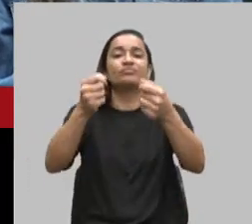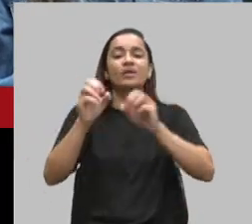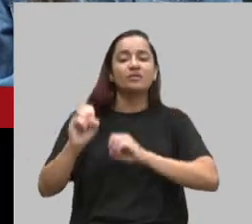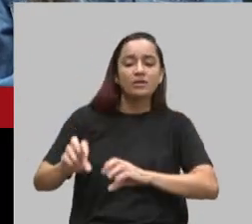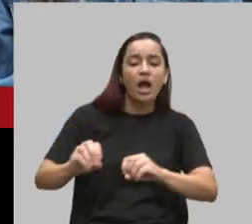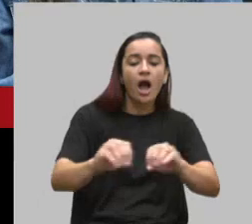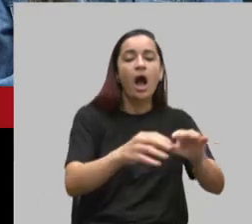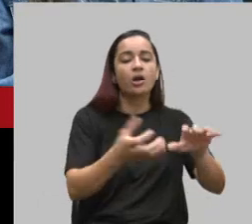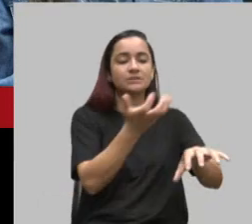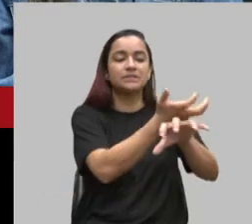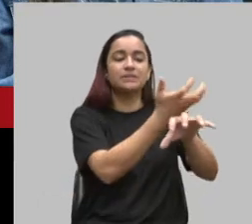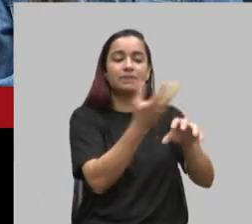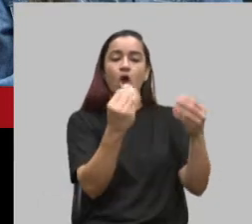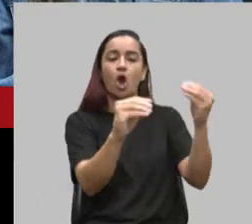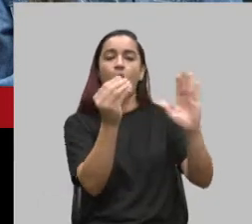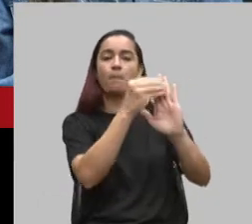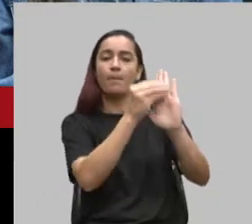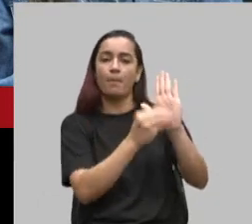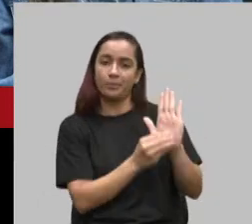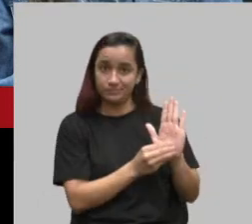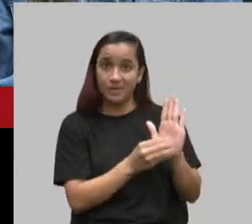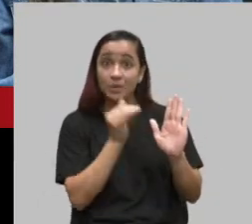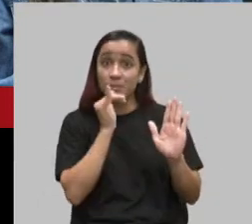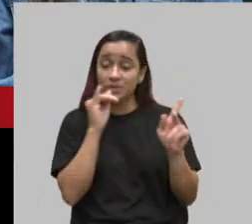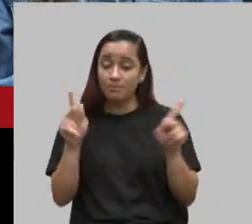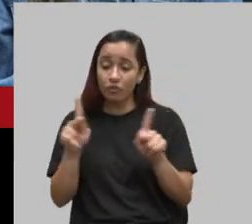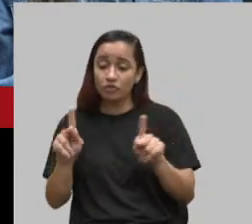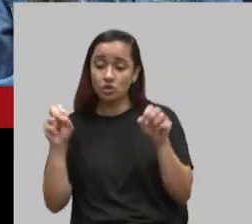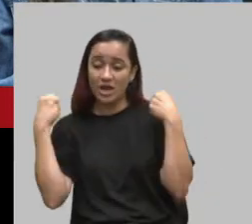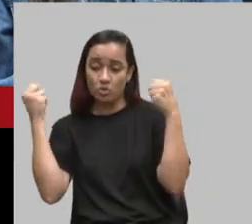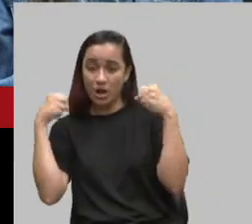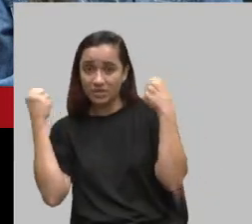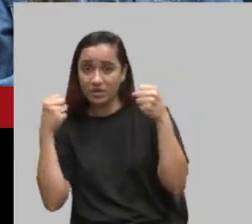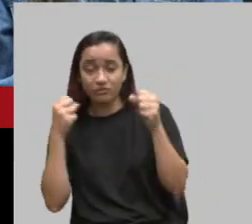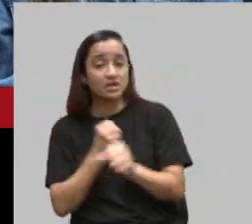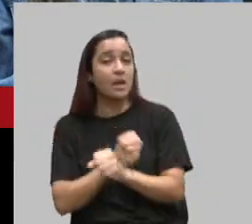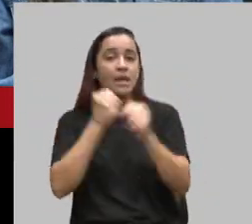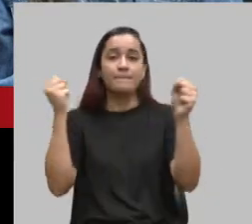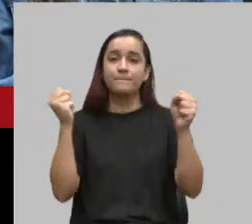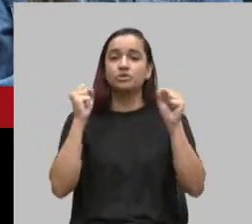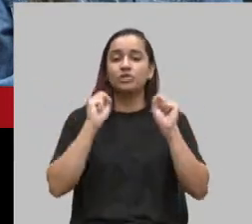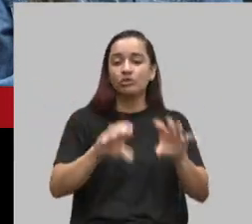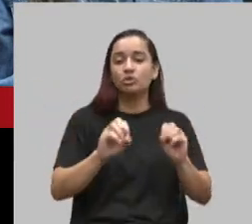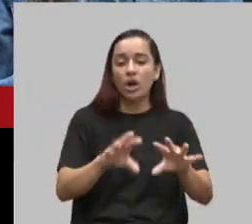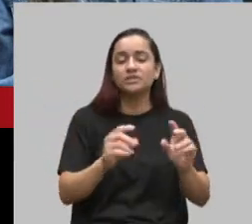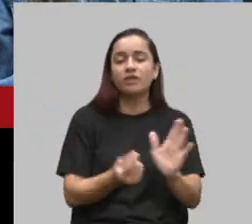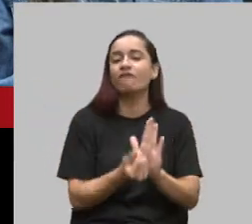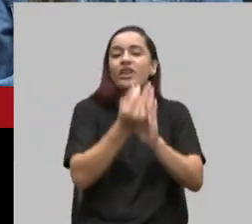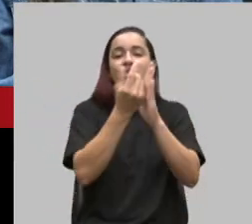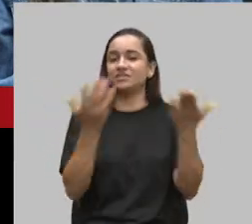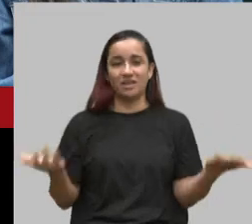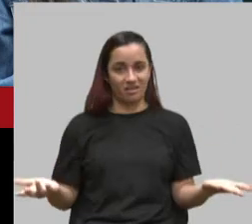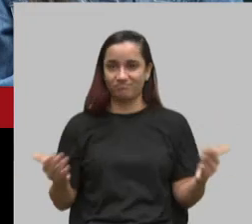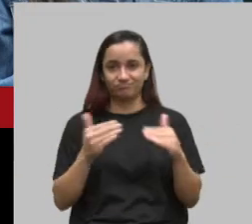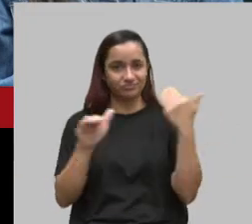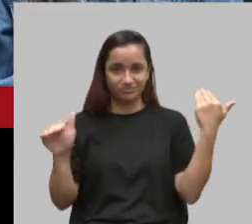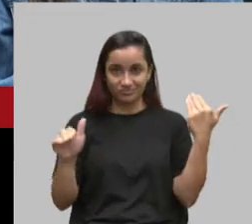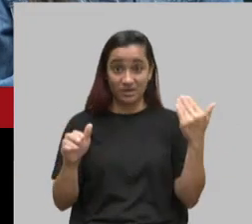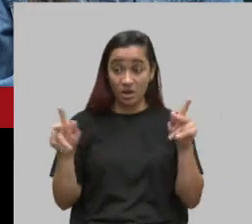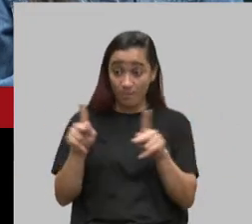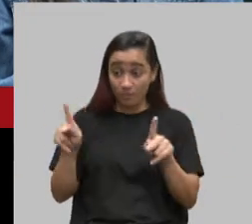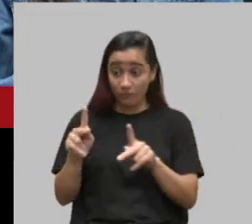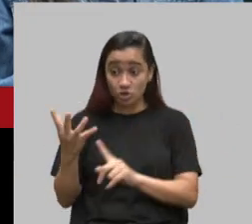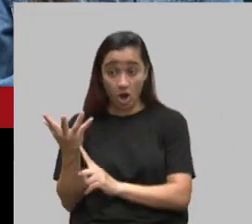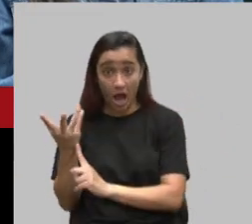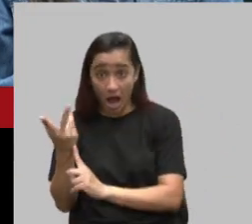aplicaram seu professor de Educação Física não tá apto para te ensinar a educação financeira seu professor de artes não tá pronto